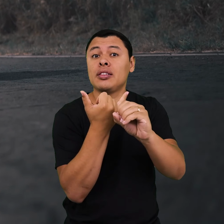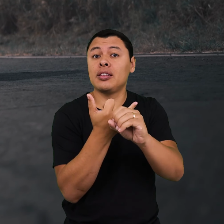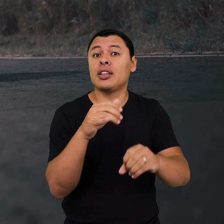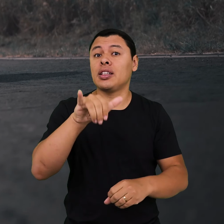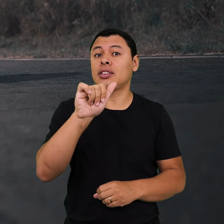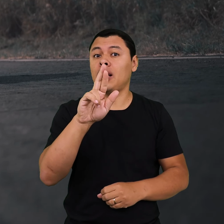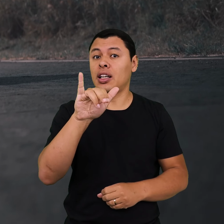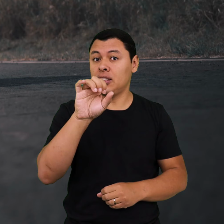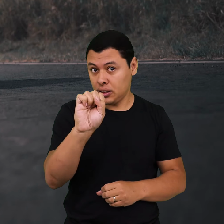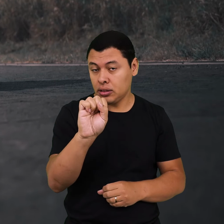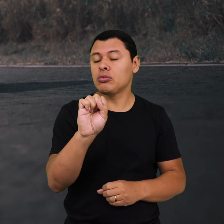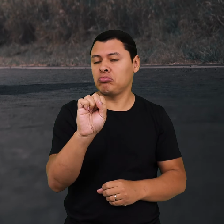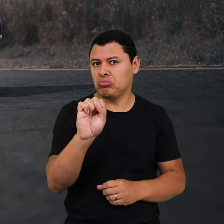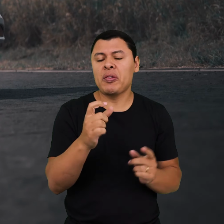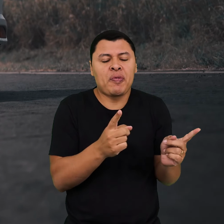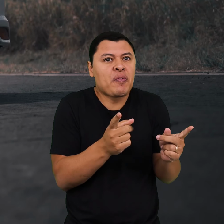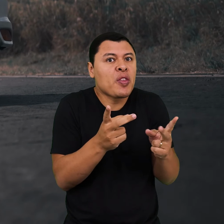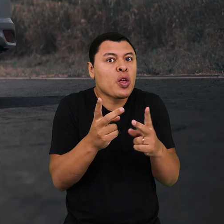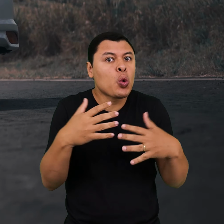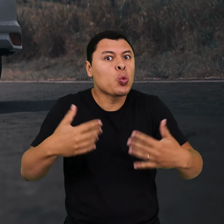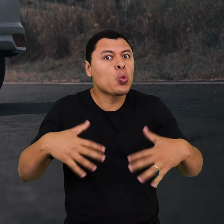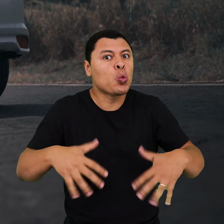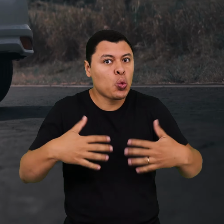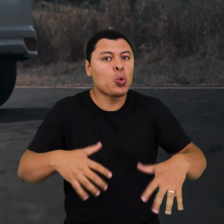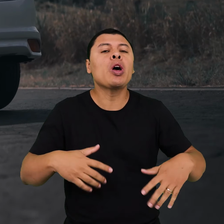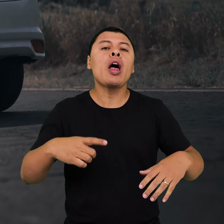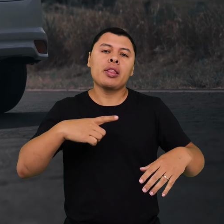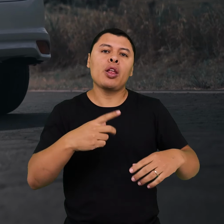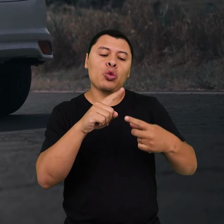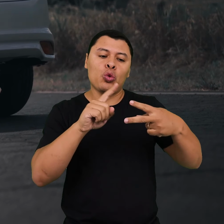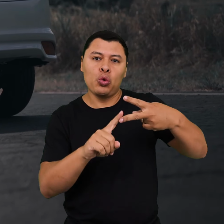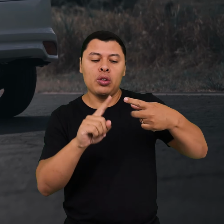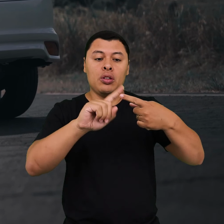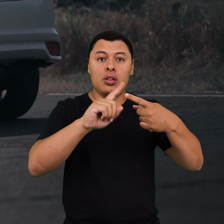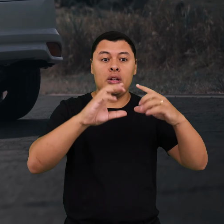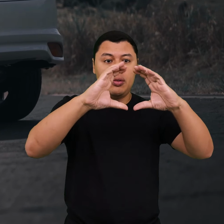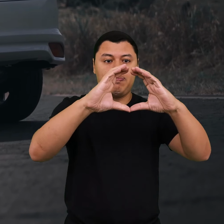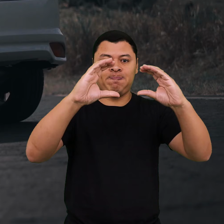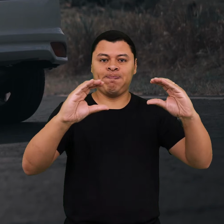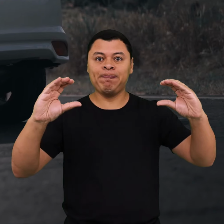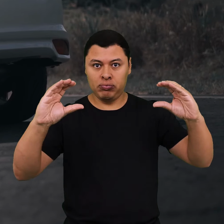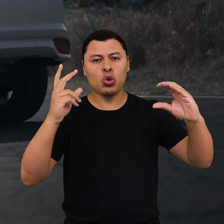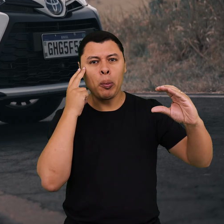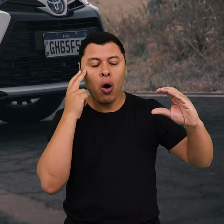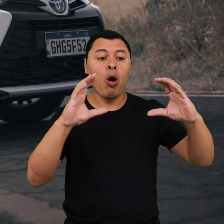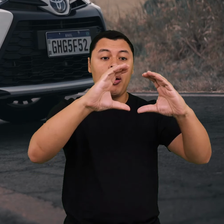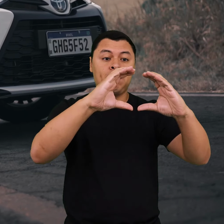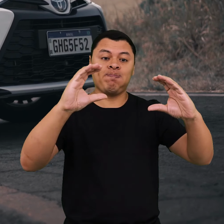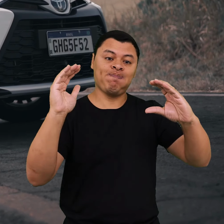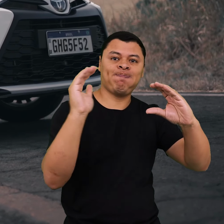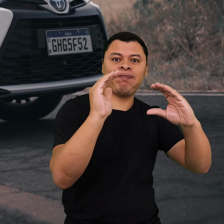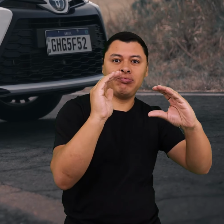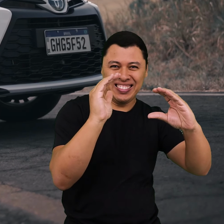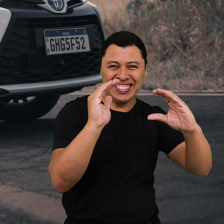Hatch é a configuração de carroceria mais vendida desse carro, lembrando que ele tem hatch e sedã, e XS é a versão mais vendida do hatch. Então, vale a pena